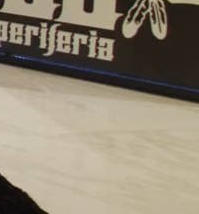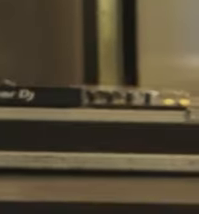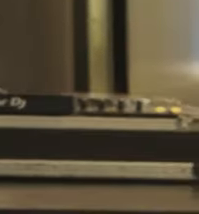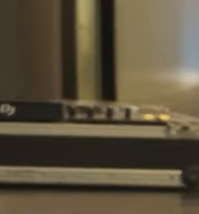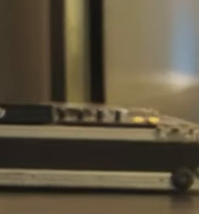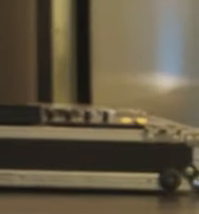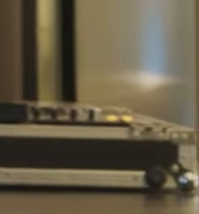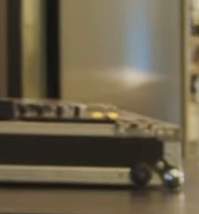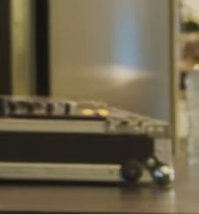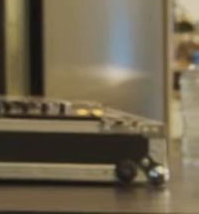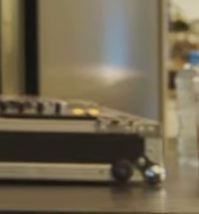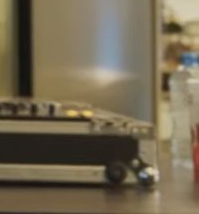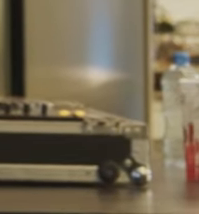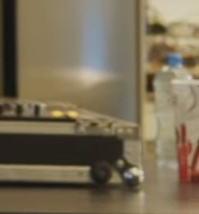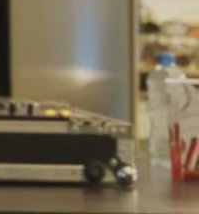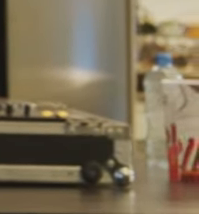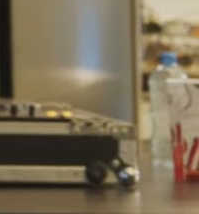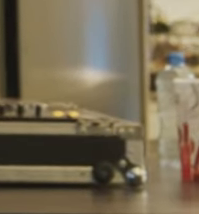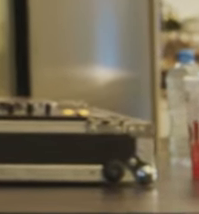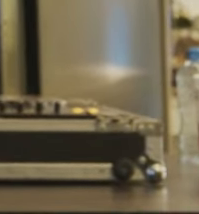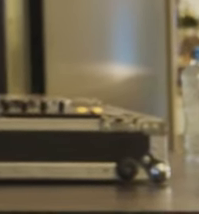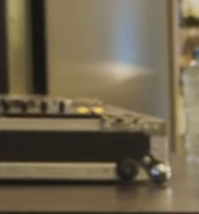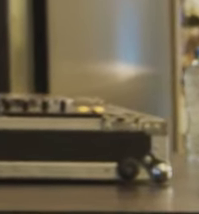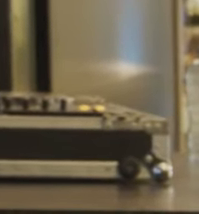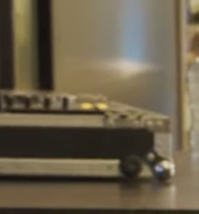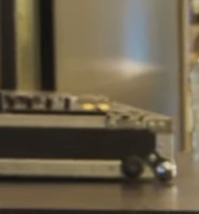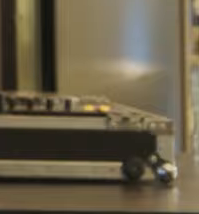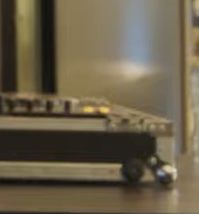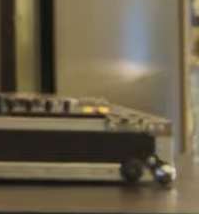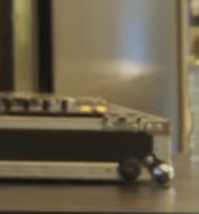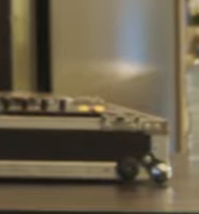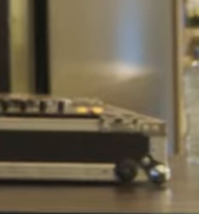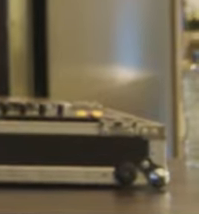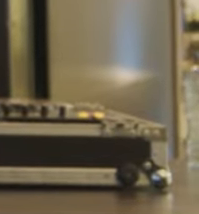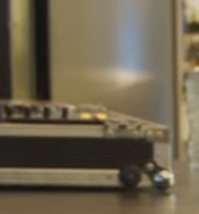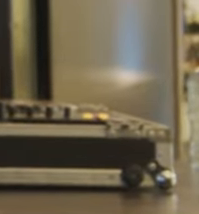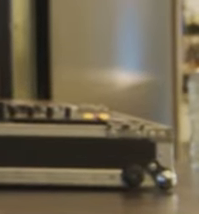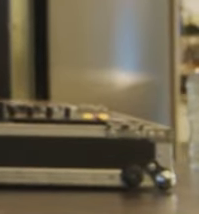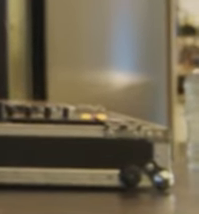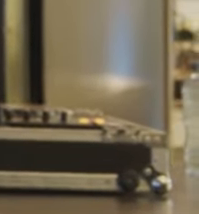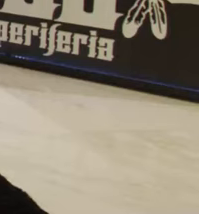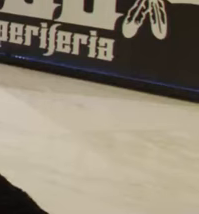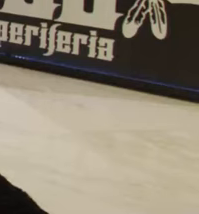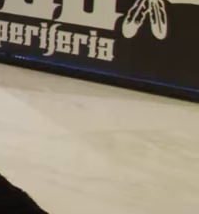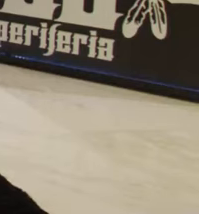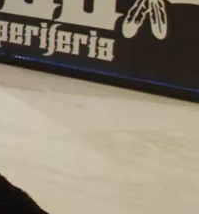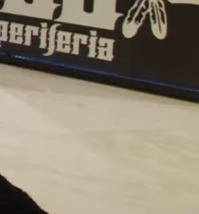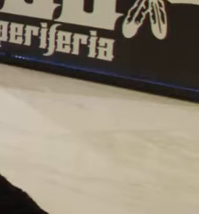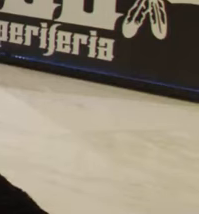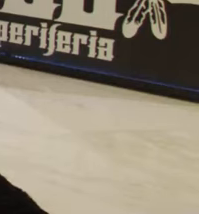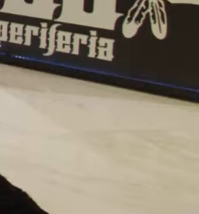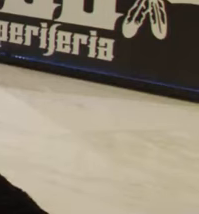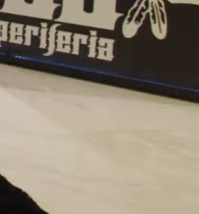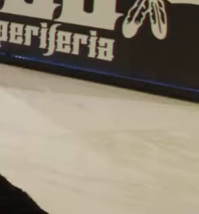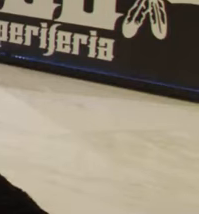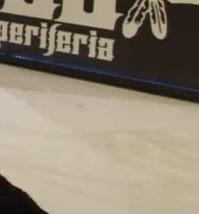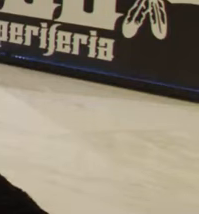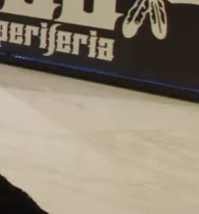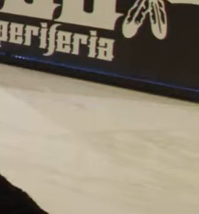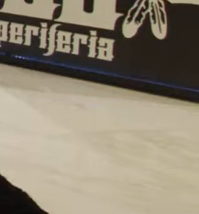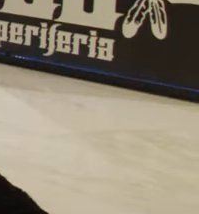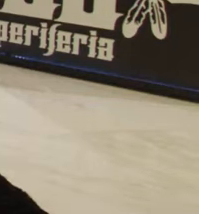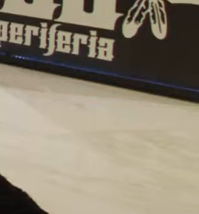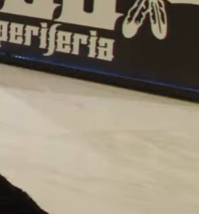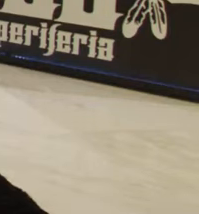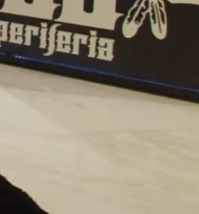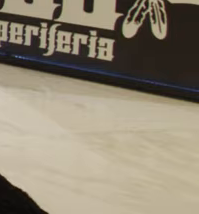pois quem dorme sonha, quem vive realiza. Eu elevo o nível do imprevisível. Desculpe minha luna,